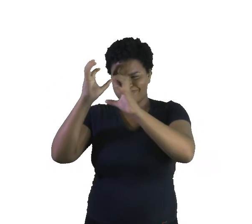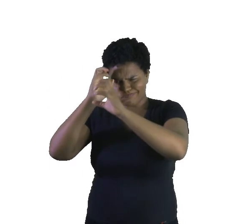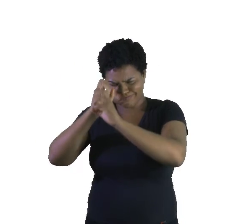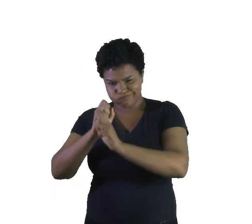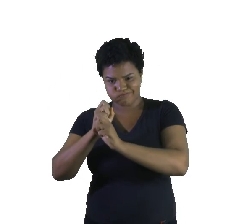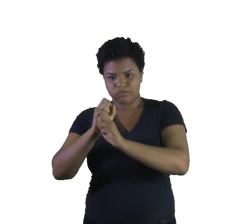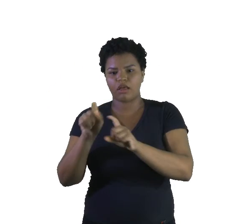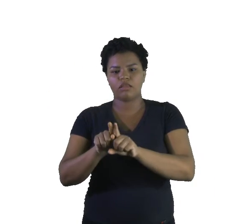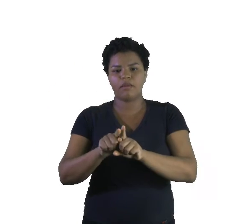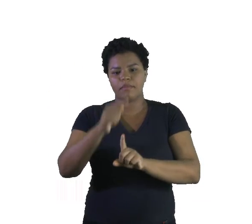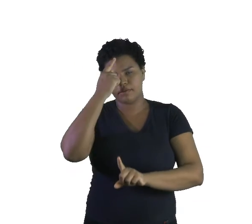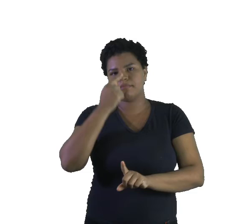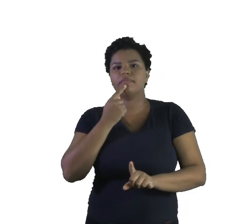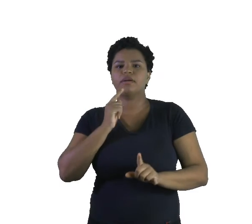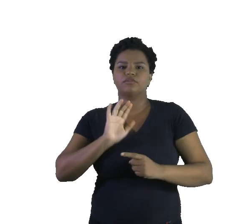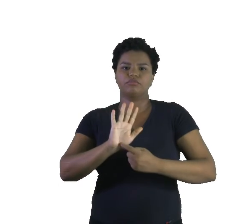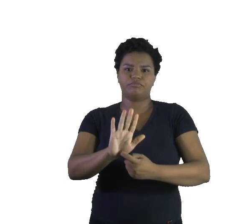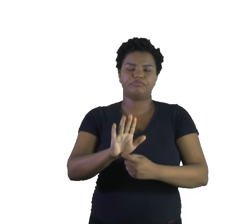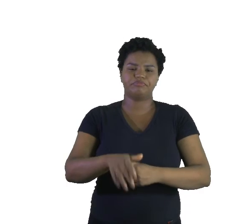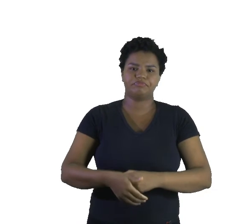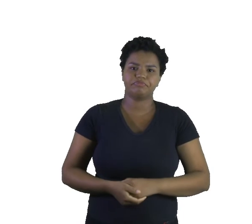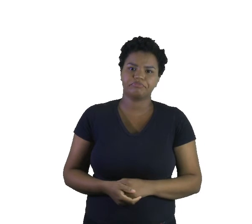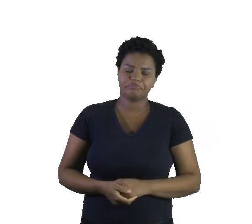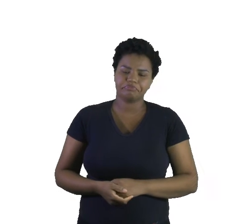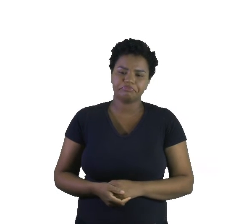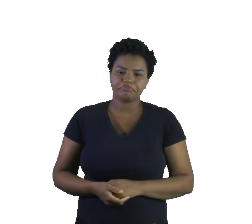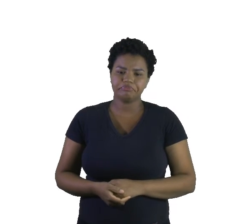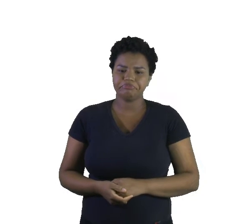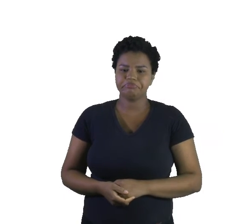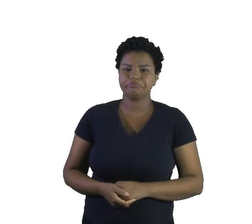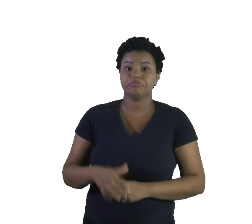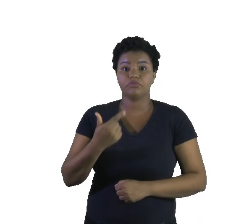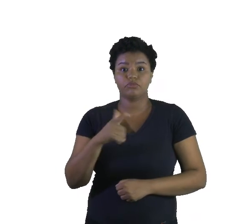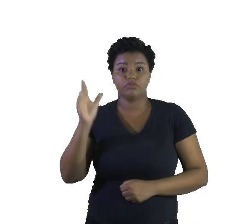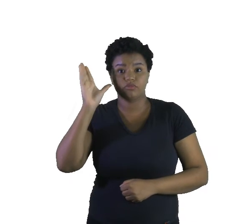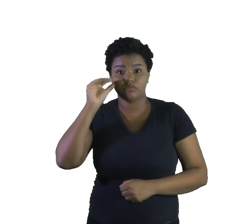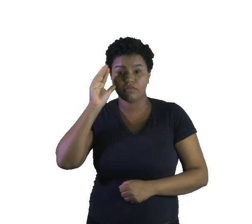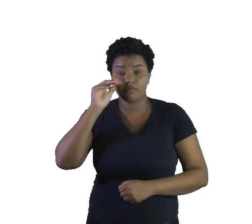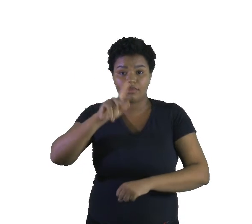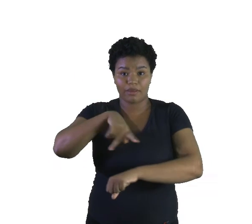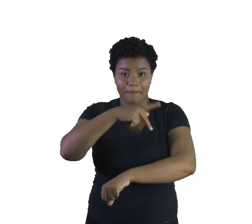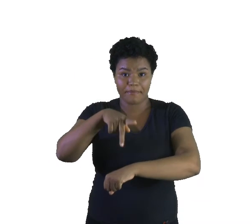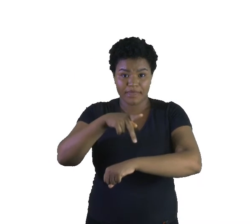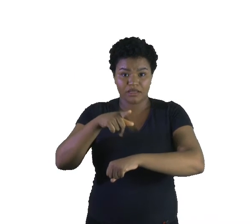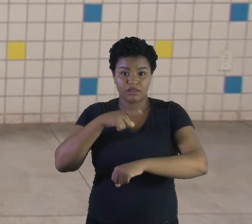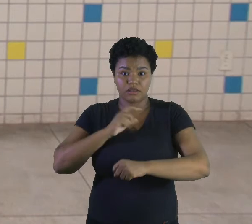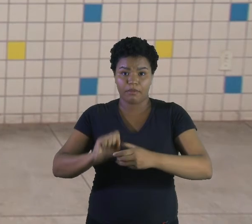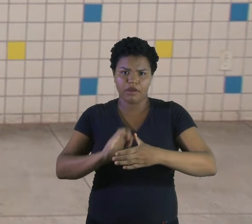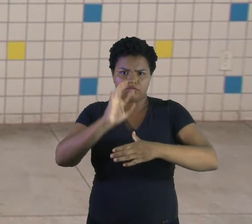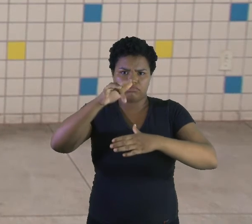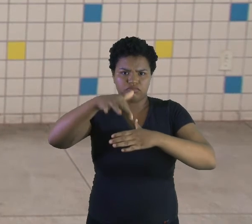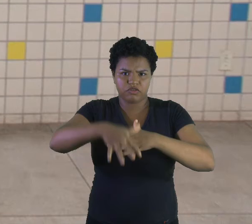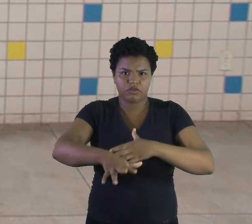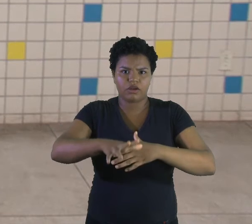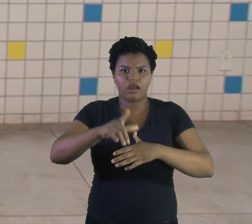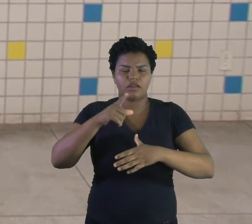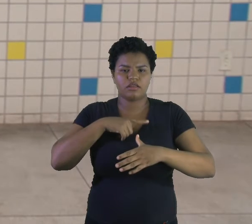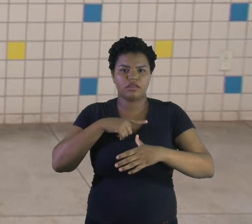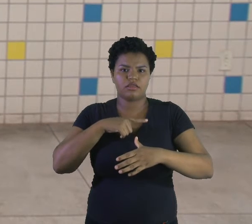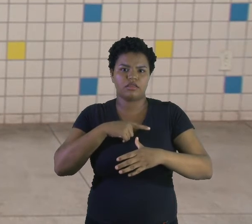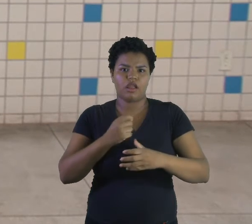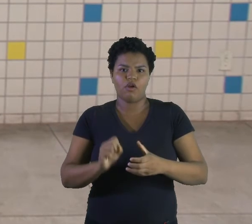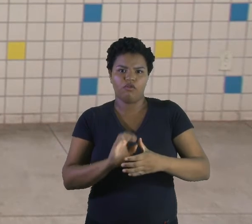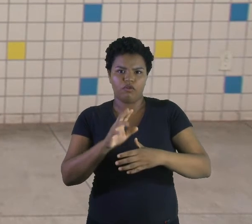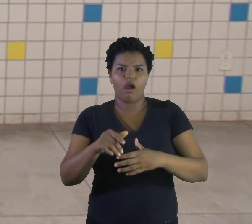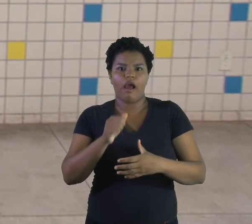vulcão. Outra curiosidade, os países que têm mais número de vulcões ativos são Chile,